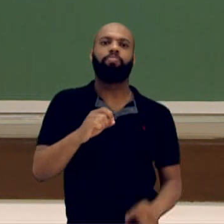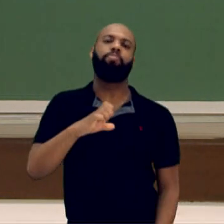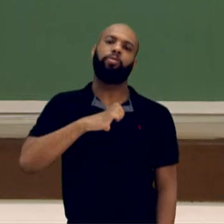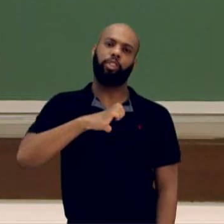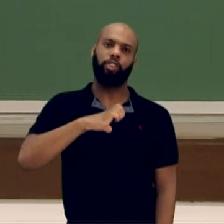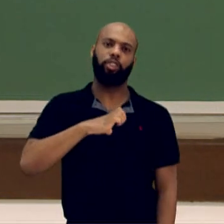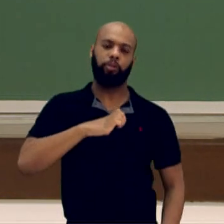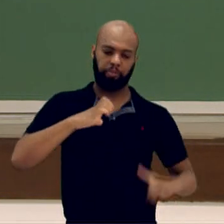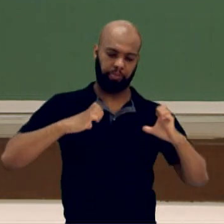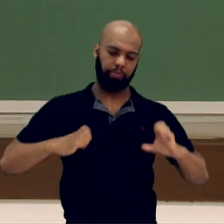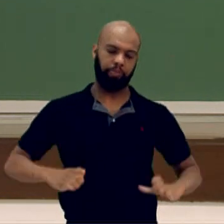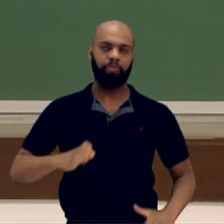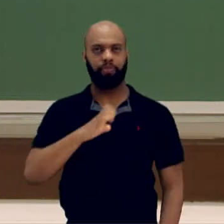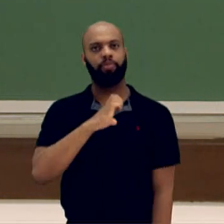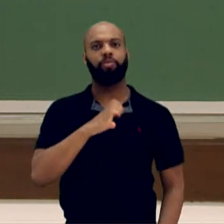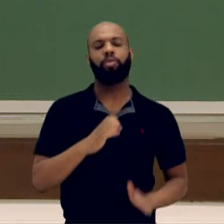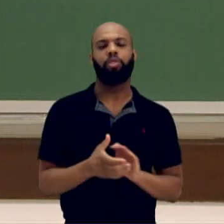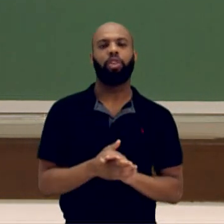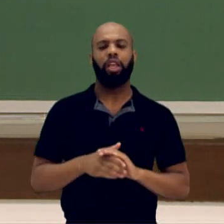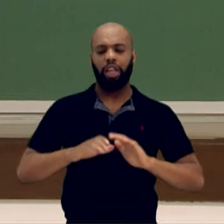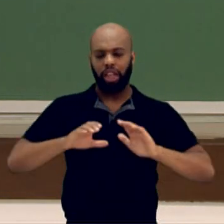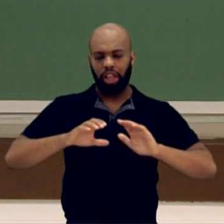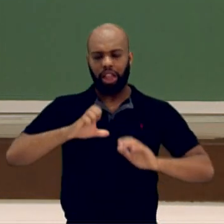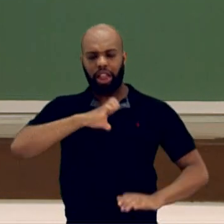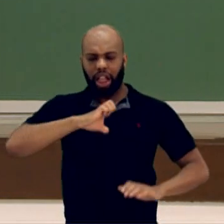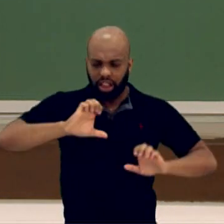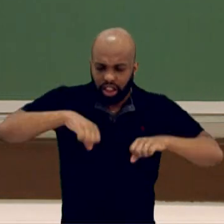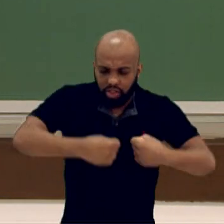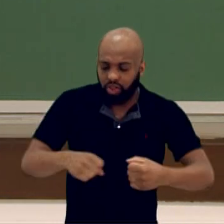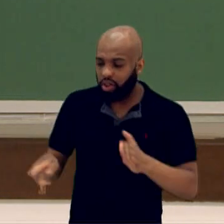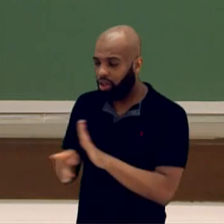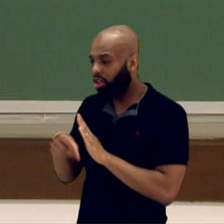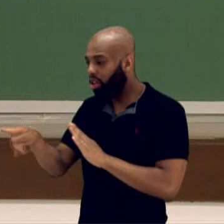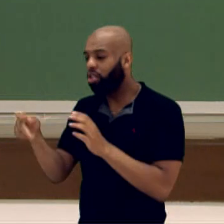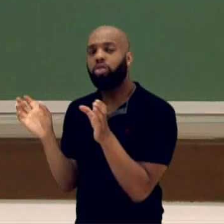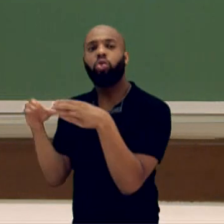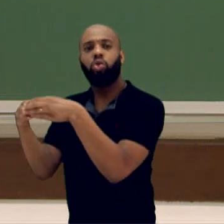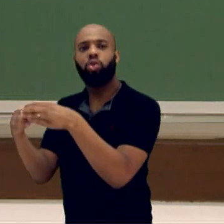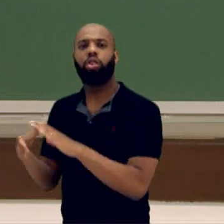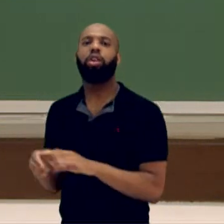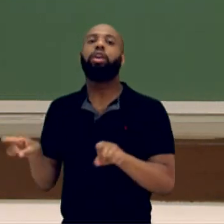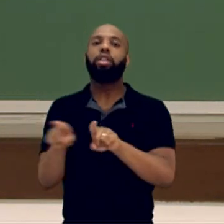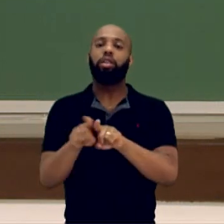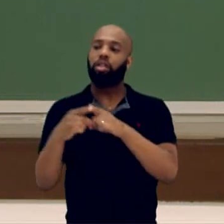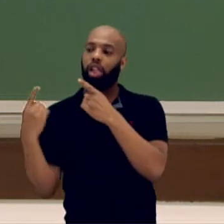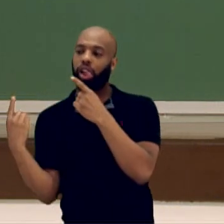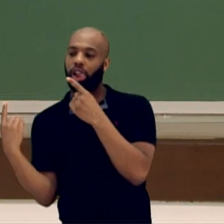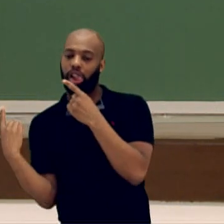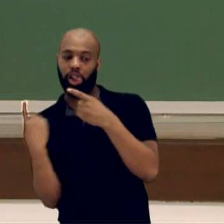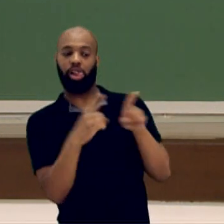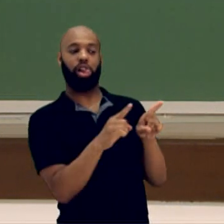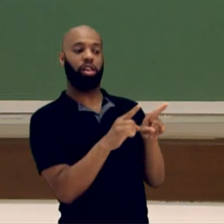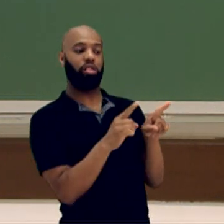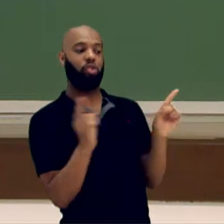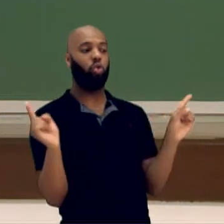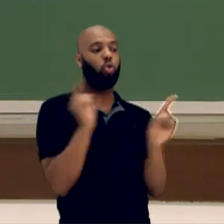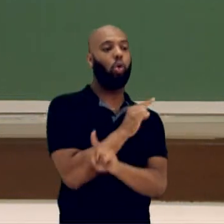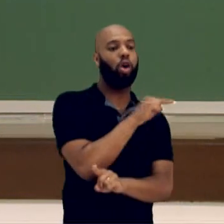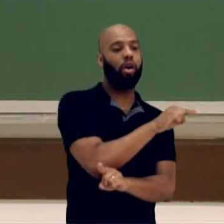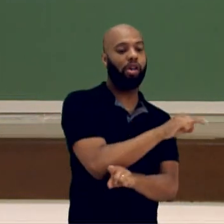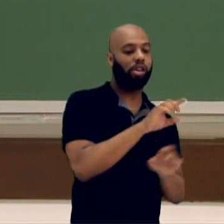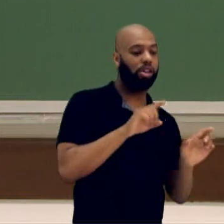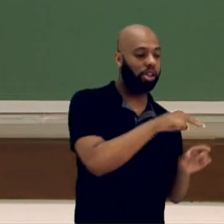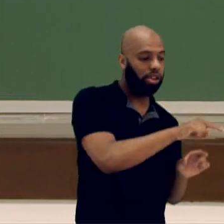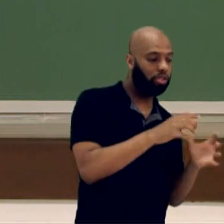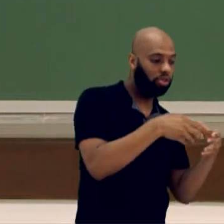a ética. Tá? E o que defende a ética estoica? Também o contrário do que os epicuristas defendiam,